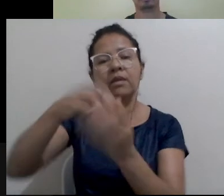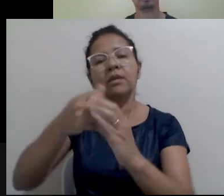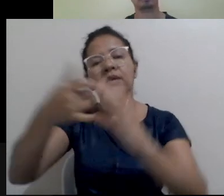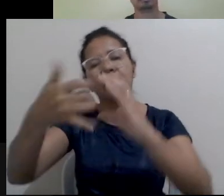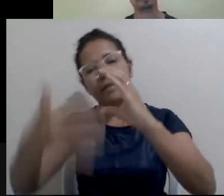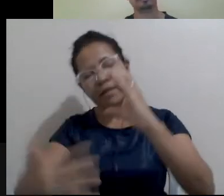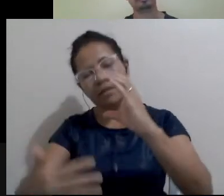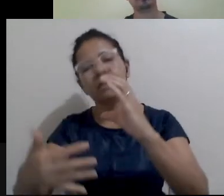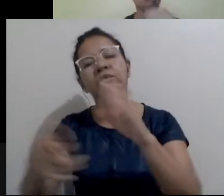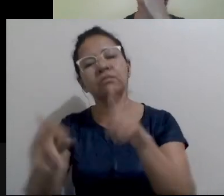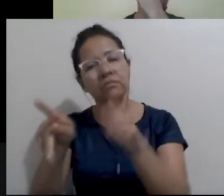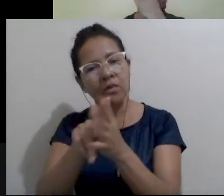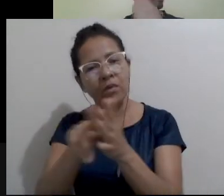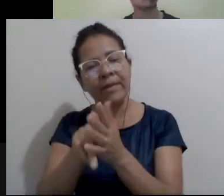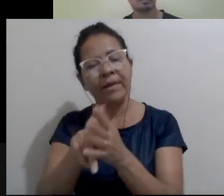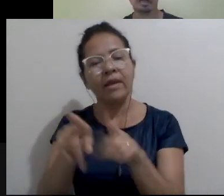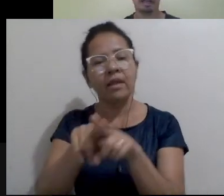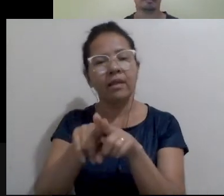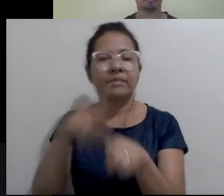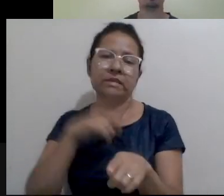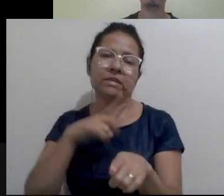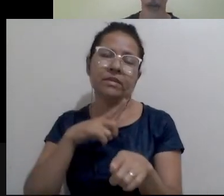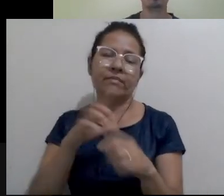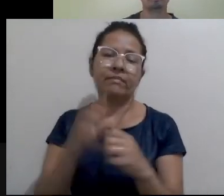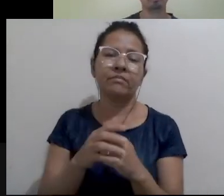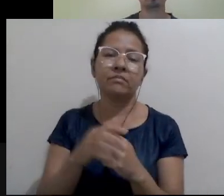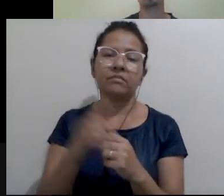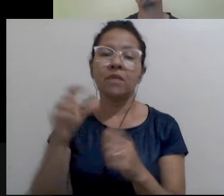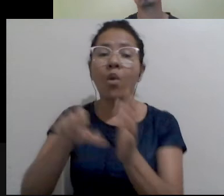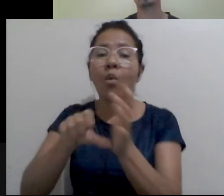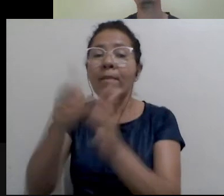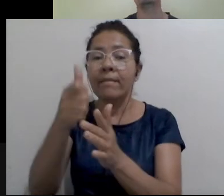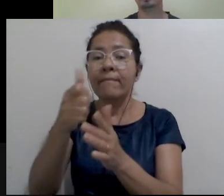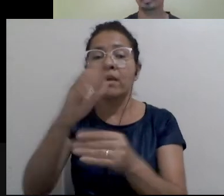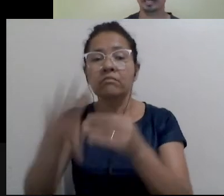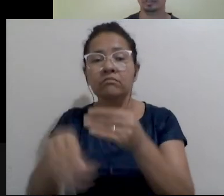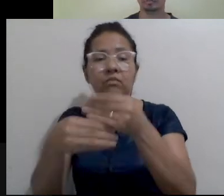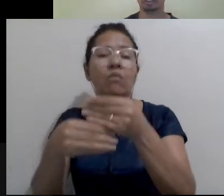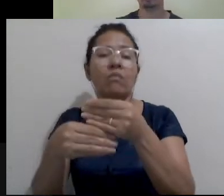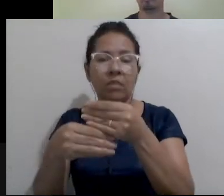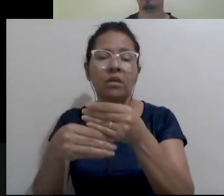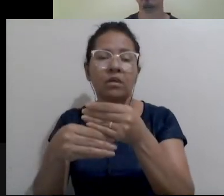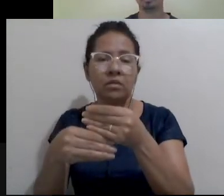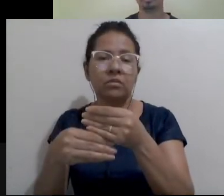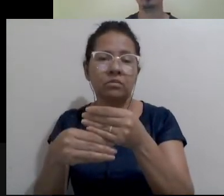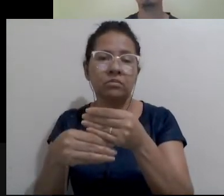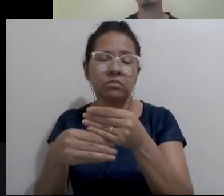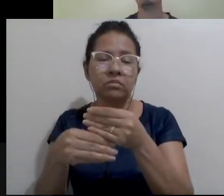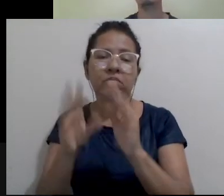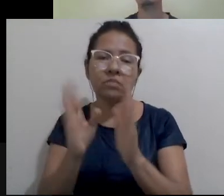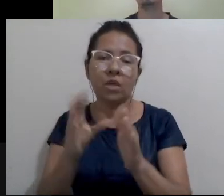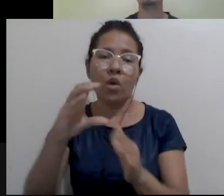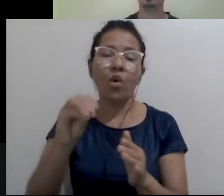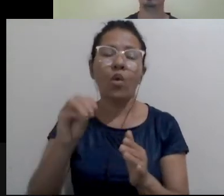dessas características. Então, foi o primeiro composto paramagnético de cobalto, tá?